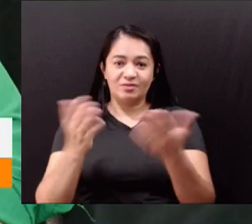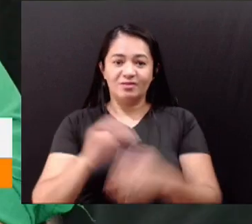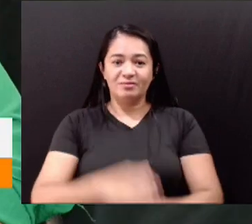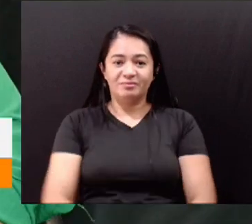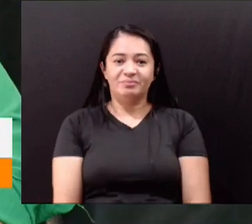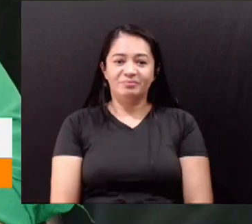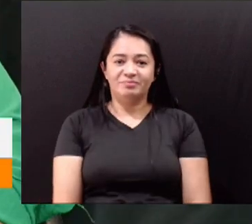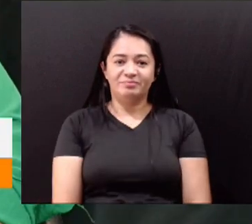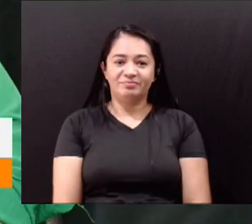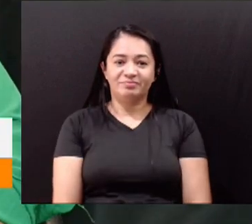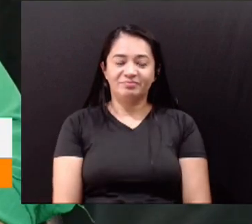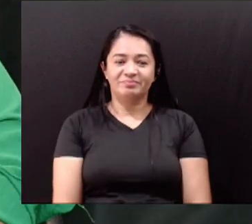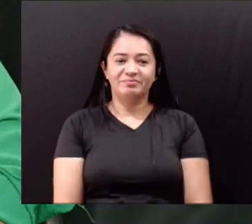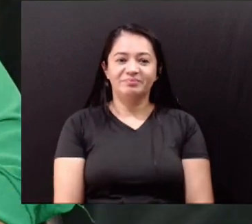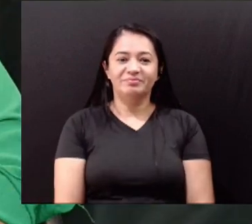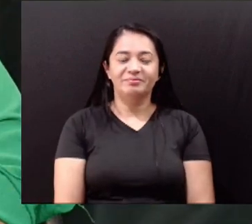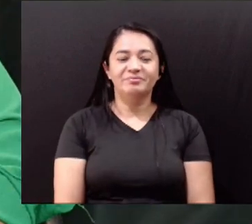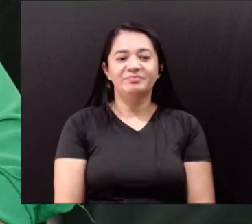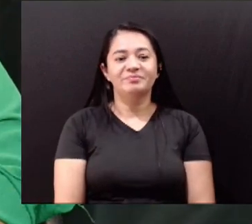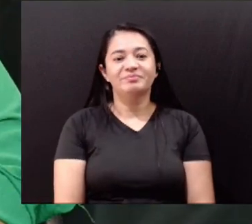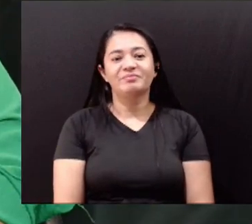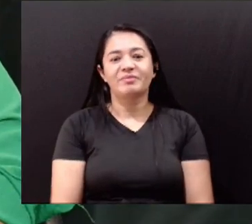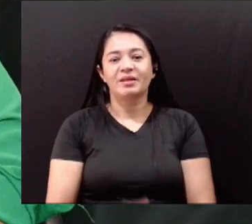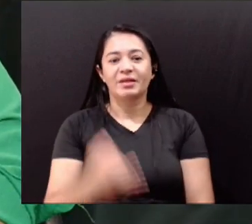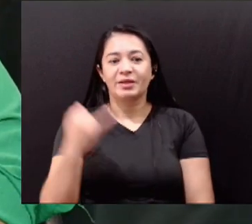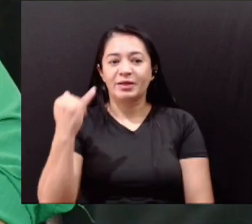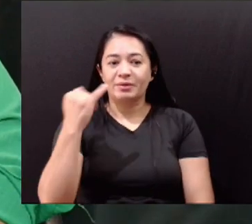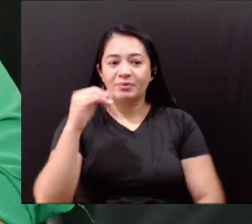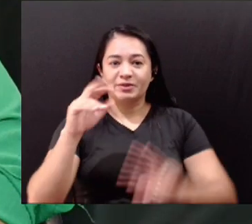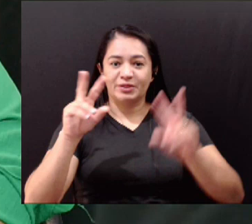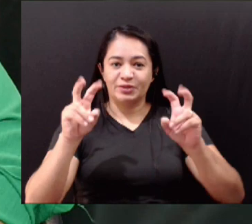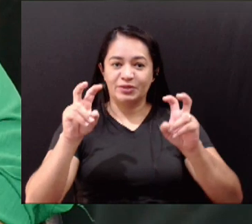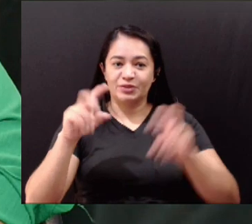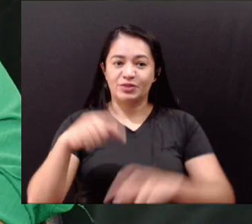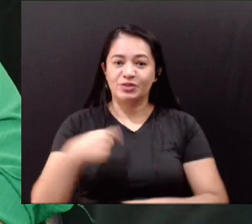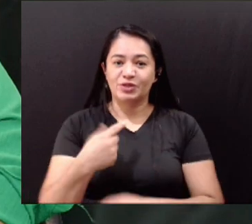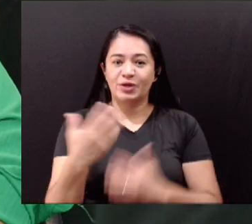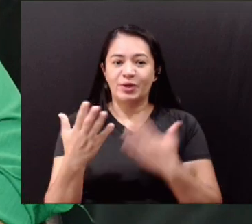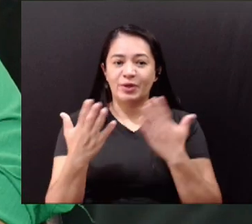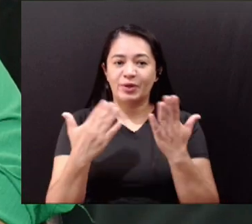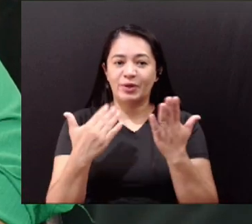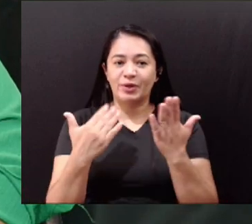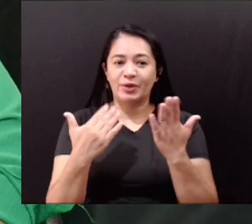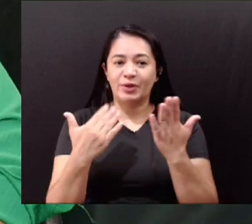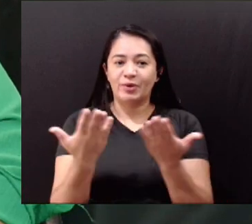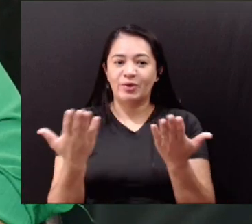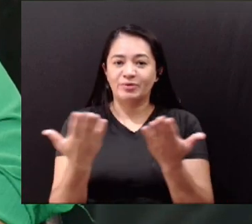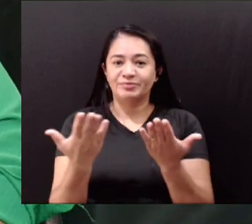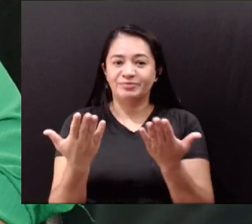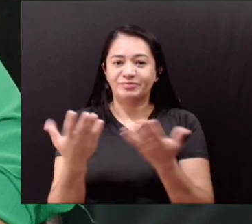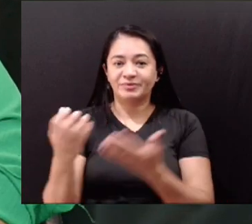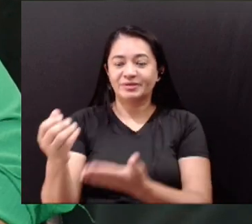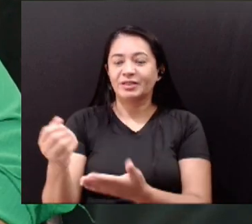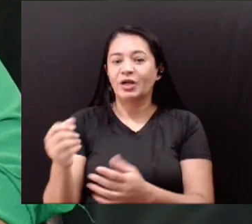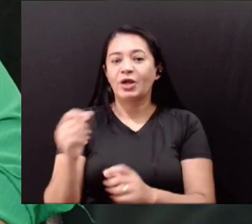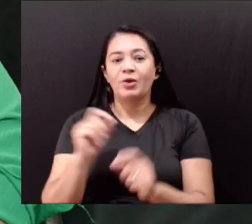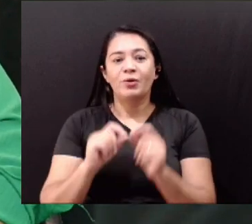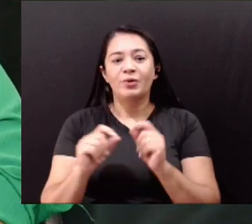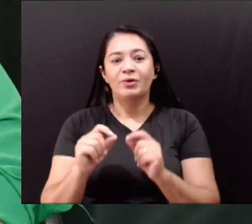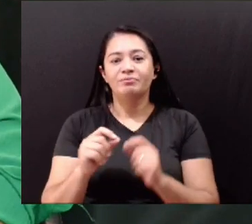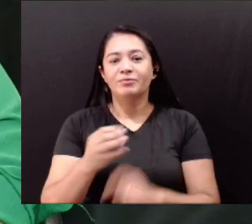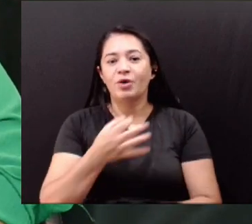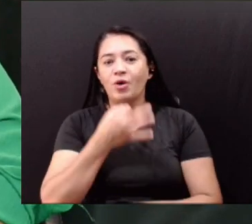Maravilha, gente. Olha, é bem importante esse assunto que a gente está debatendo hoje, né? Trazendo uma opção para você que está